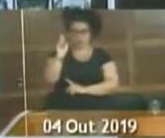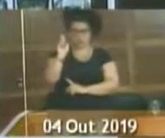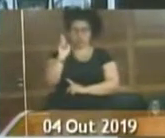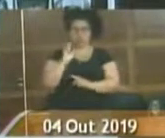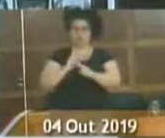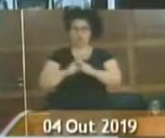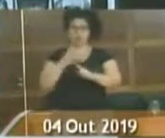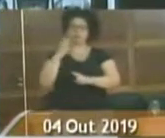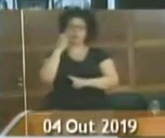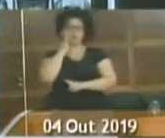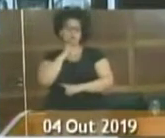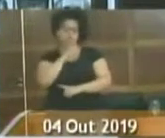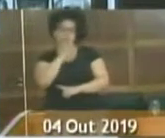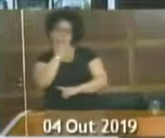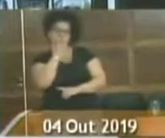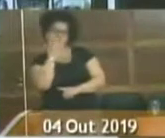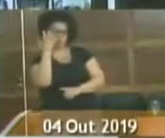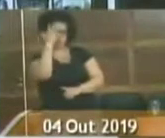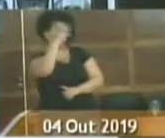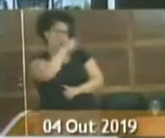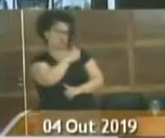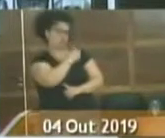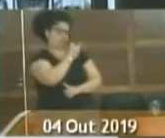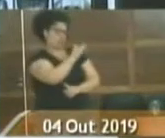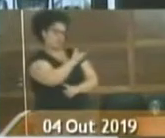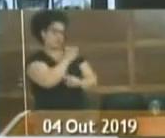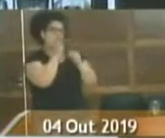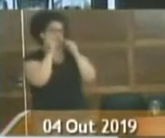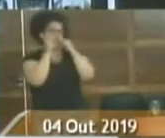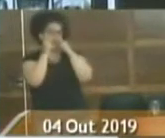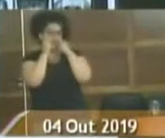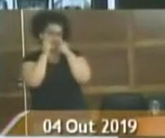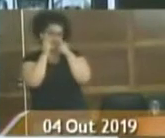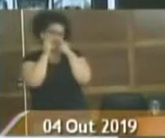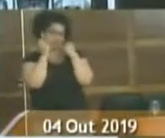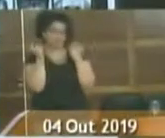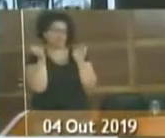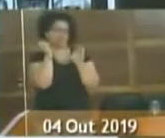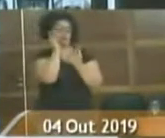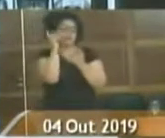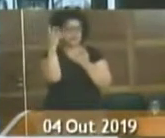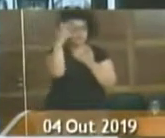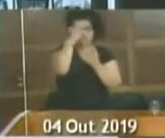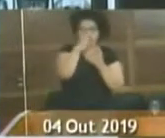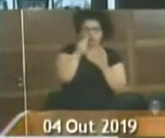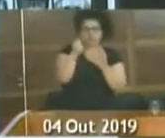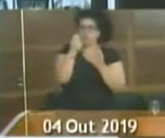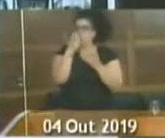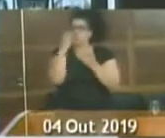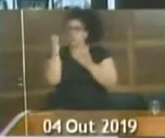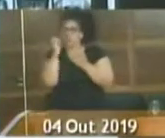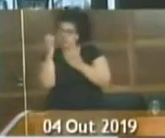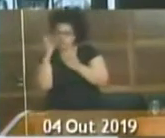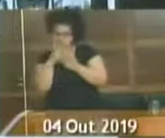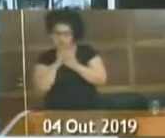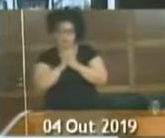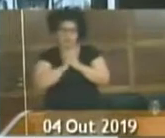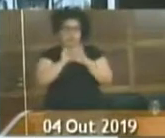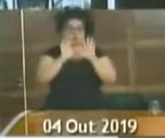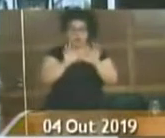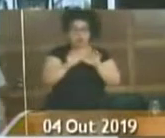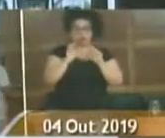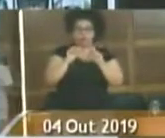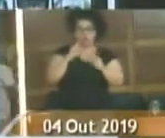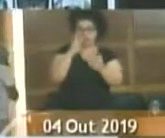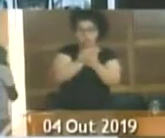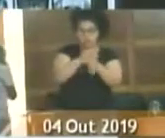adota um animalzinho, ele vem bonitinho daquele jeito, né? Olha, que cachorrinho lindo, que gatinho lindo. Mas eles ficam doentes. Os